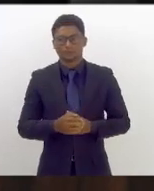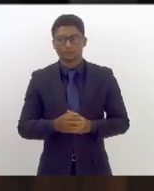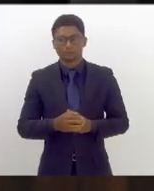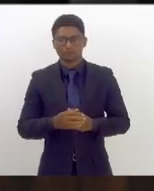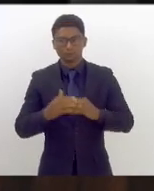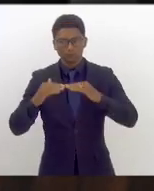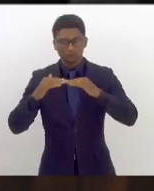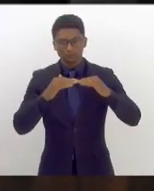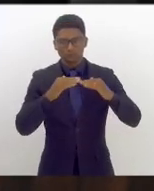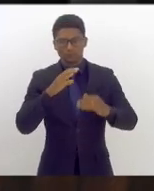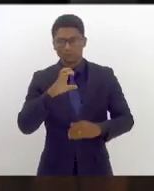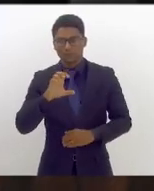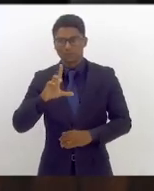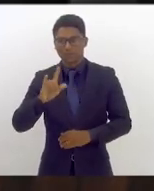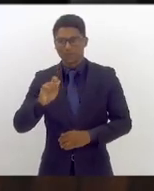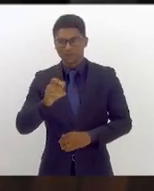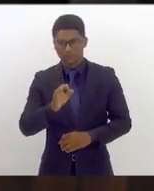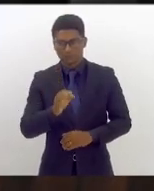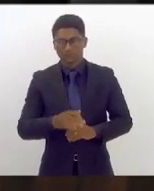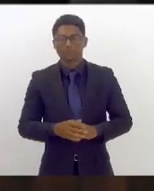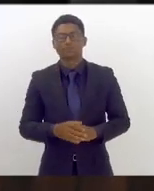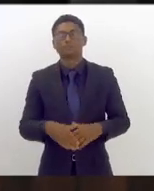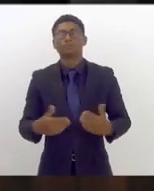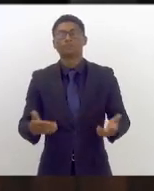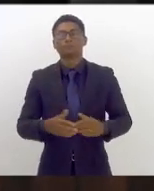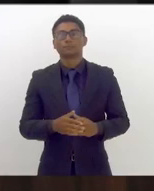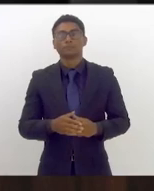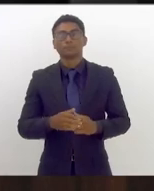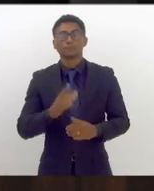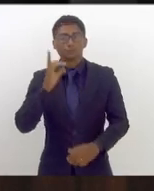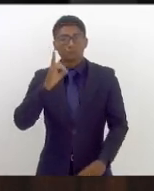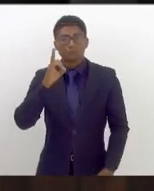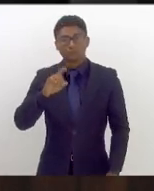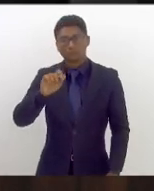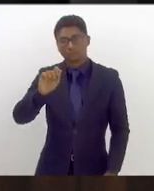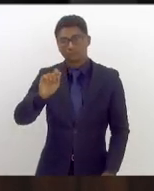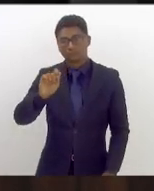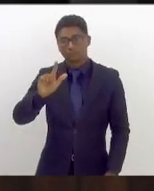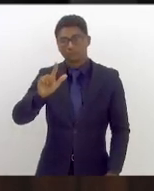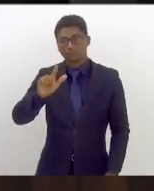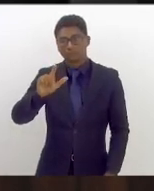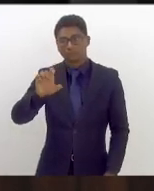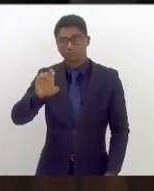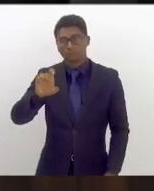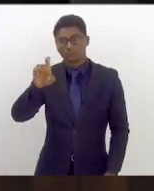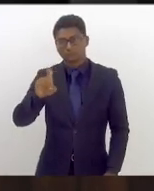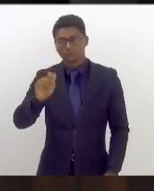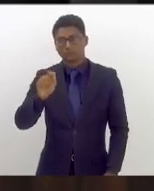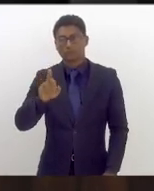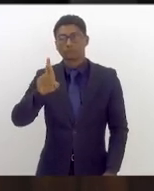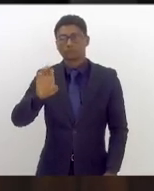a Célia Deputado Alexandre Freitas 2 a 1